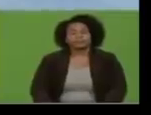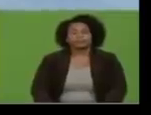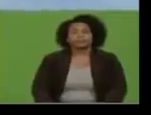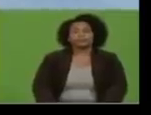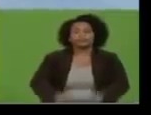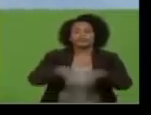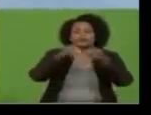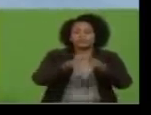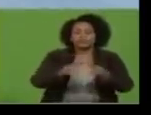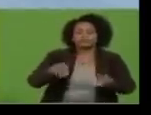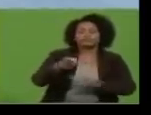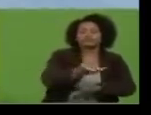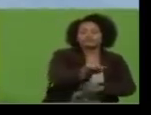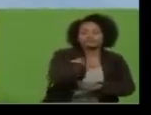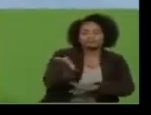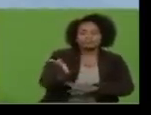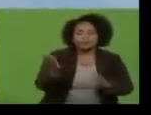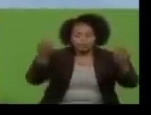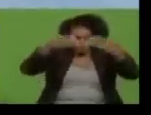Todas, muito boa noite.